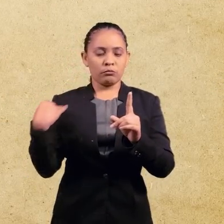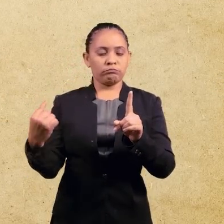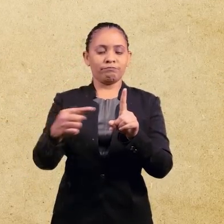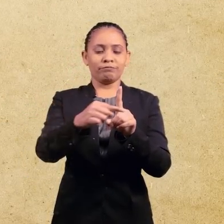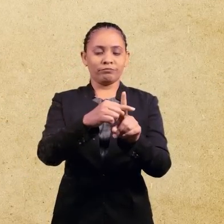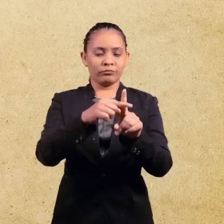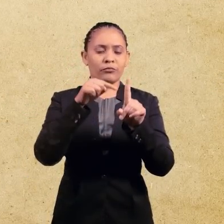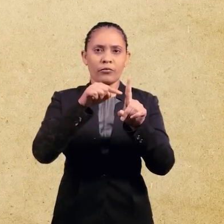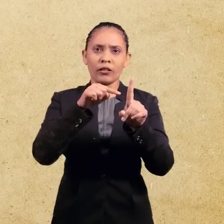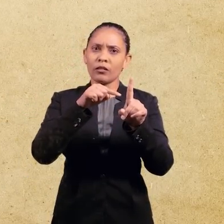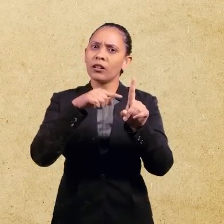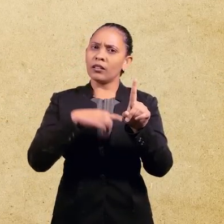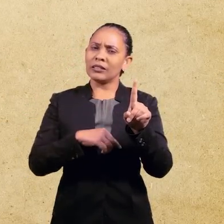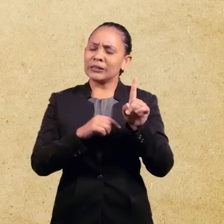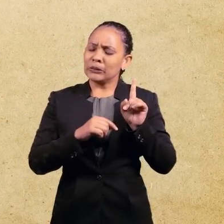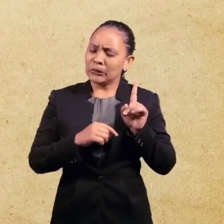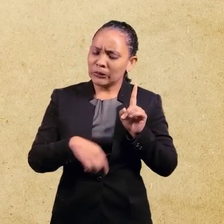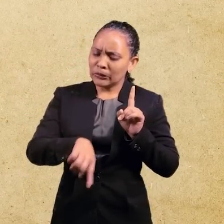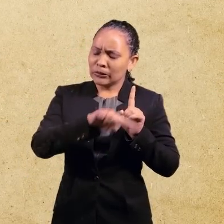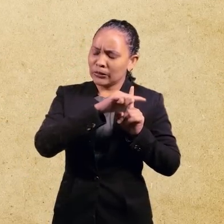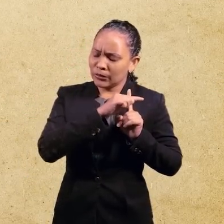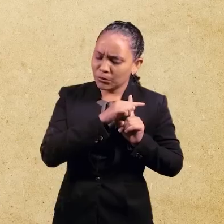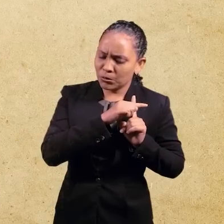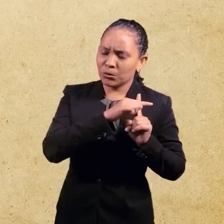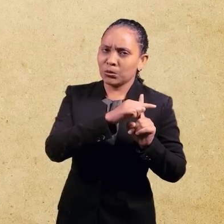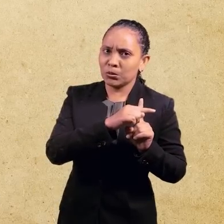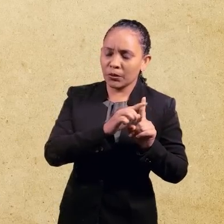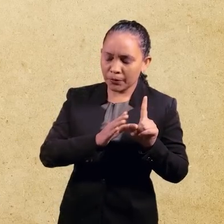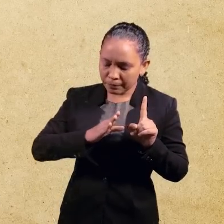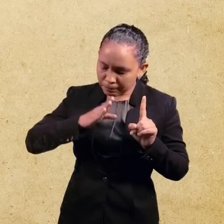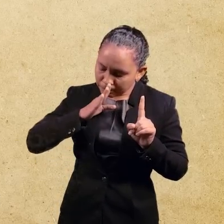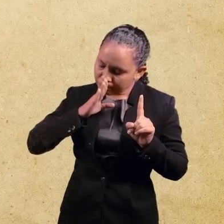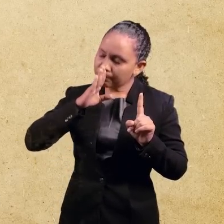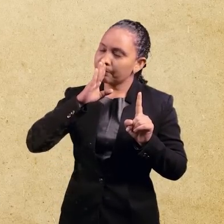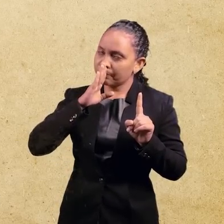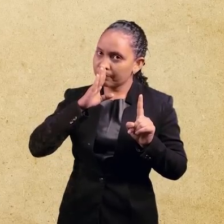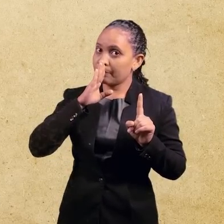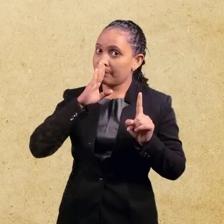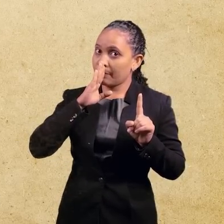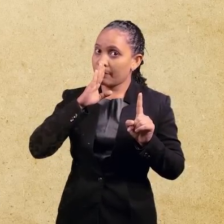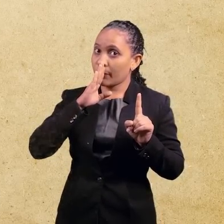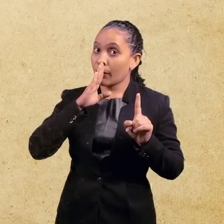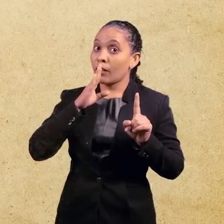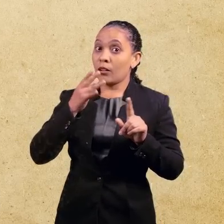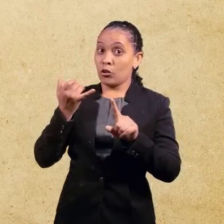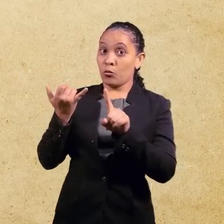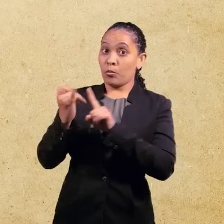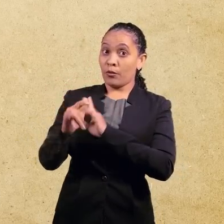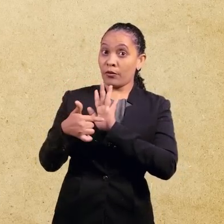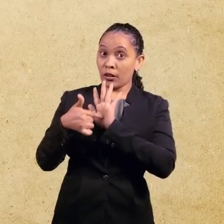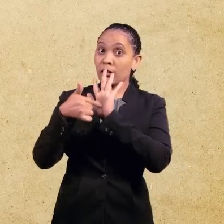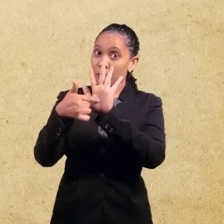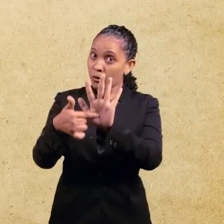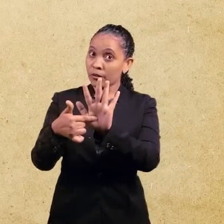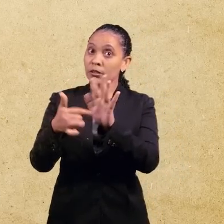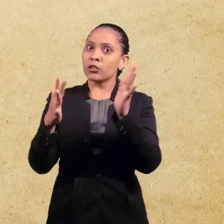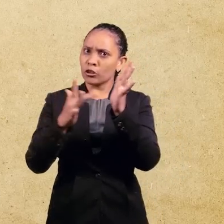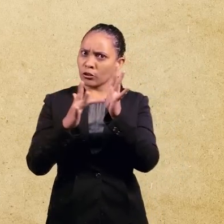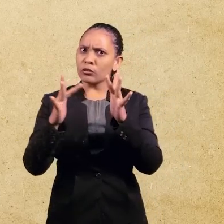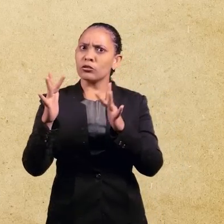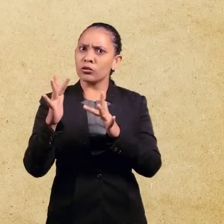seus tosqueadores e ele não abriu a sua boca. Isaías insiste nesse aspecto, porque o Senhor